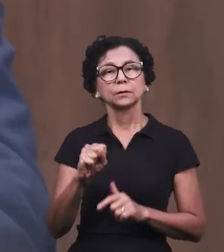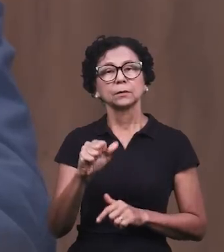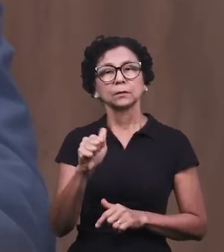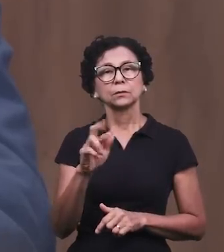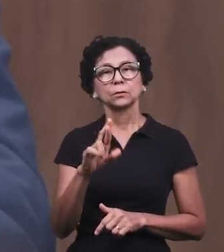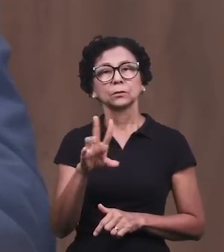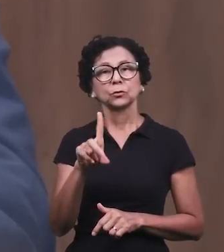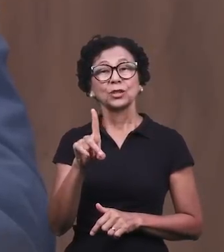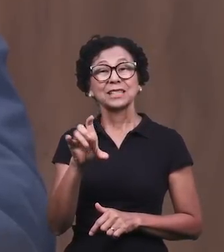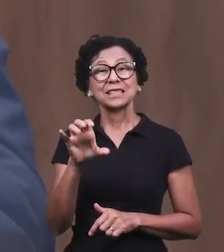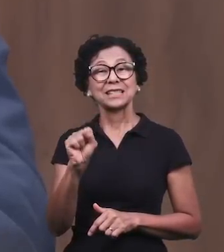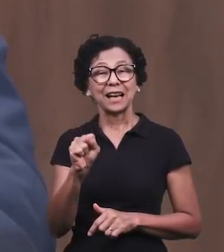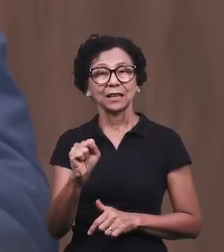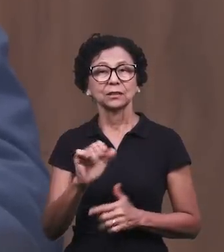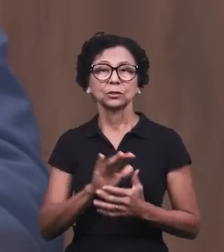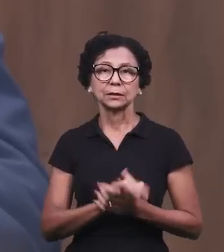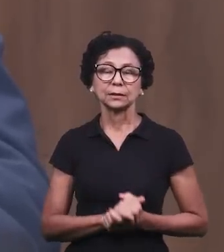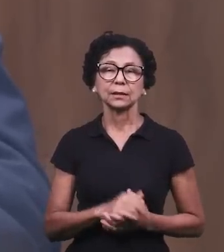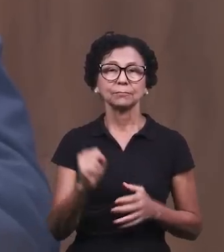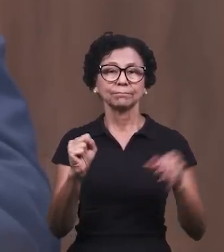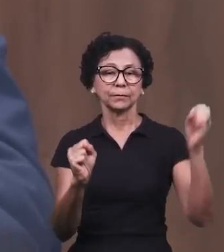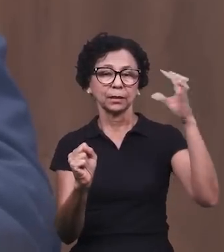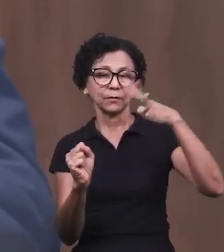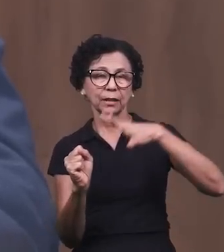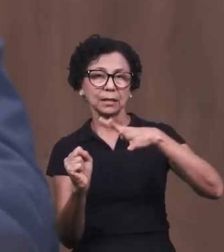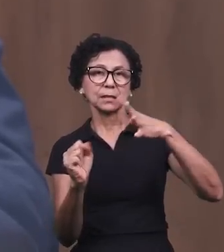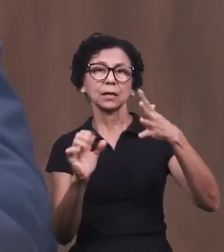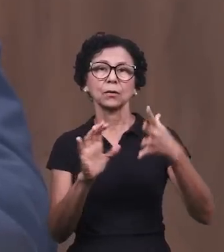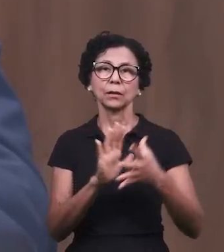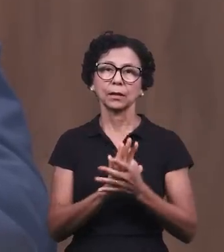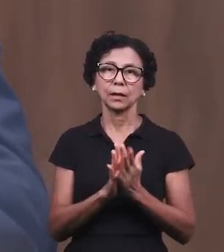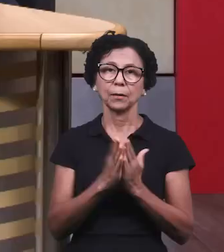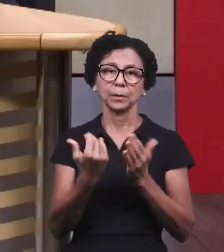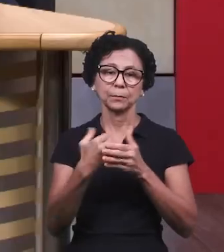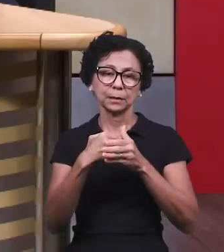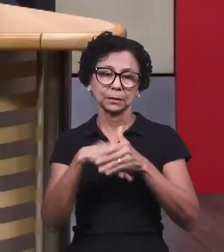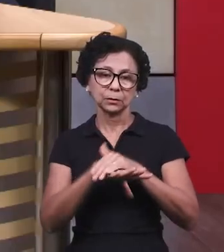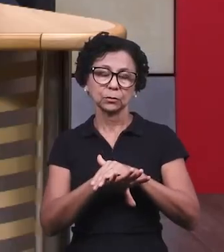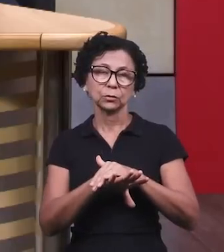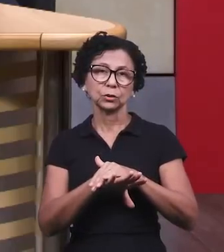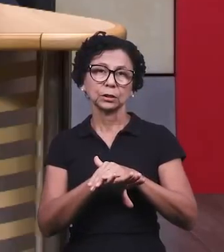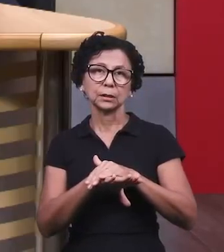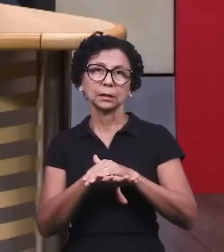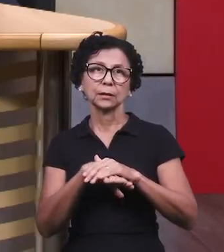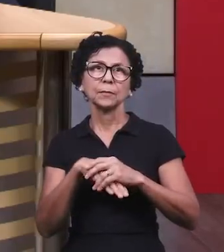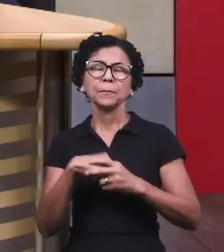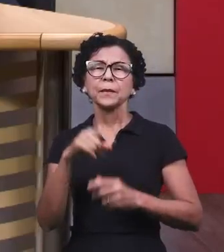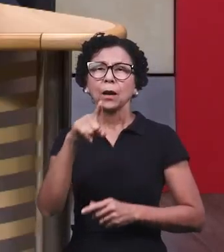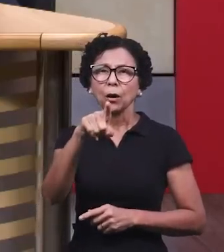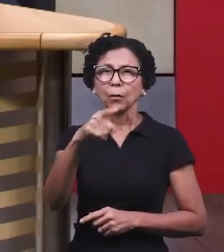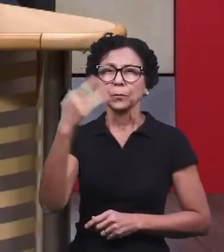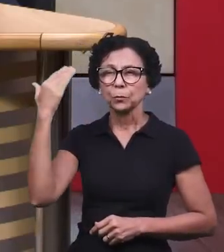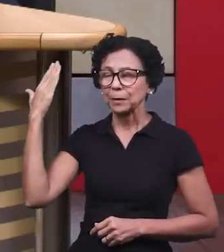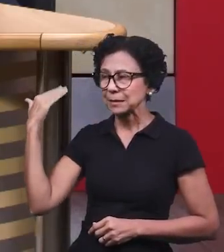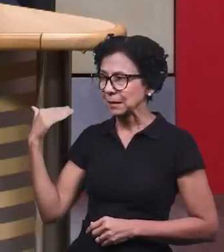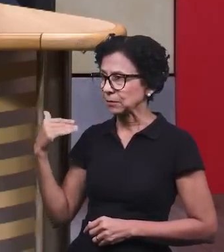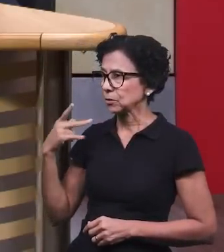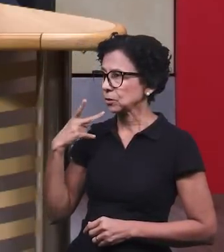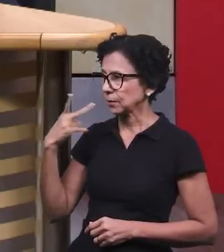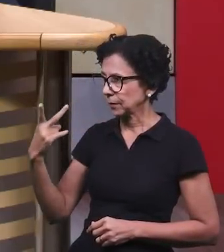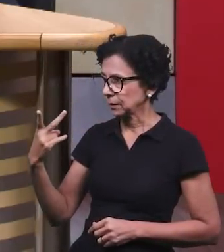com um custo elevadíssimo por nossos irmãos do passado, nós temos o dever de transmiti-la para frente, para eles darem valor a isso aqui,